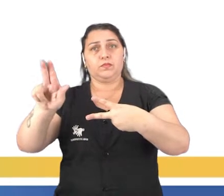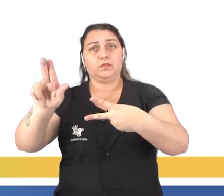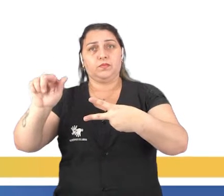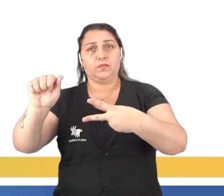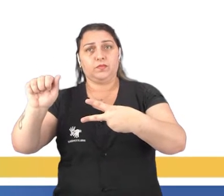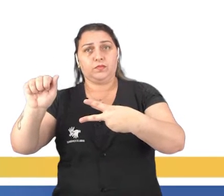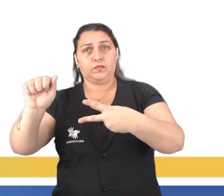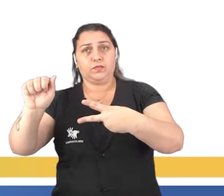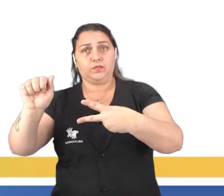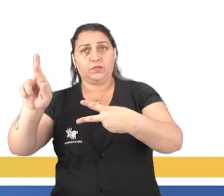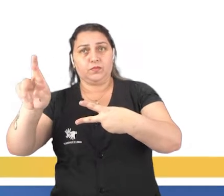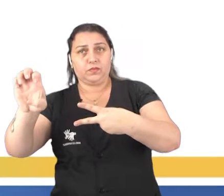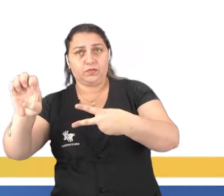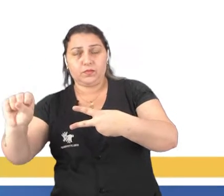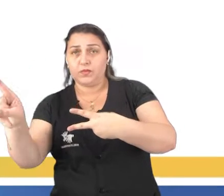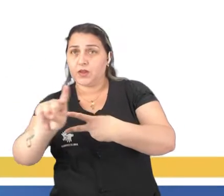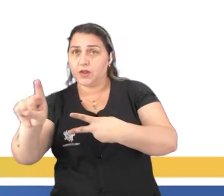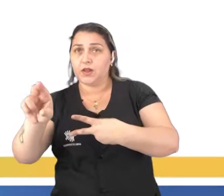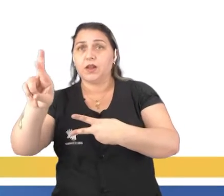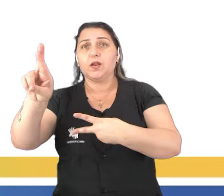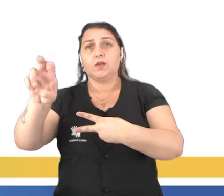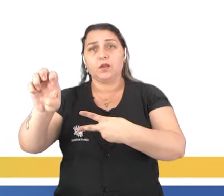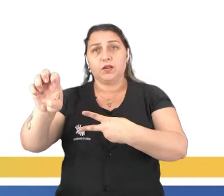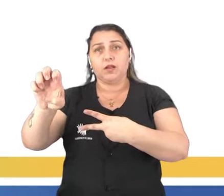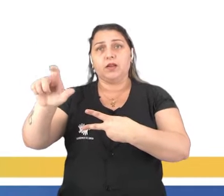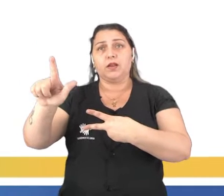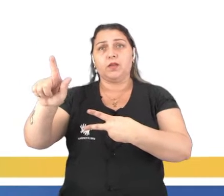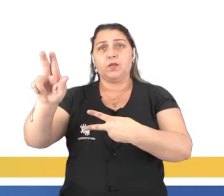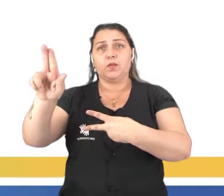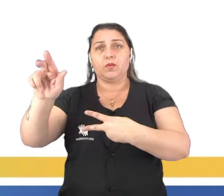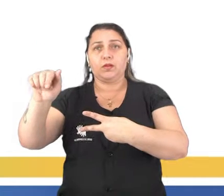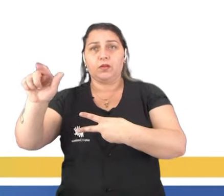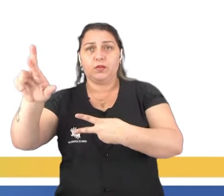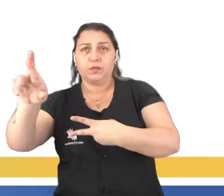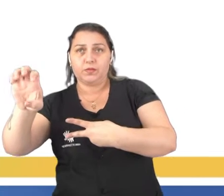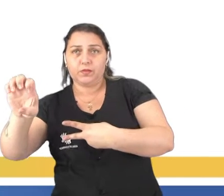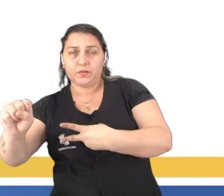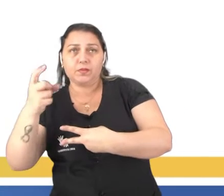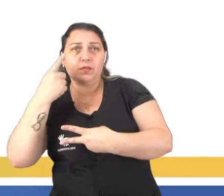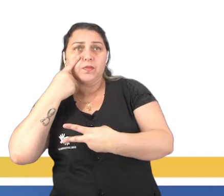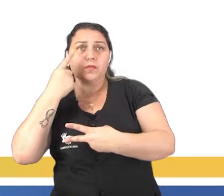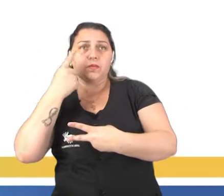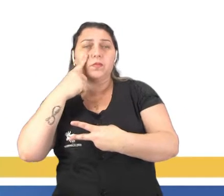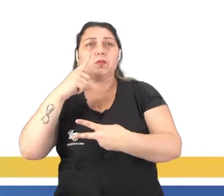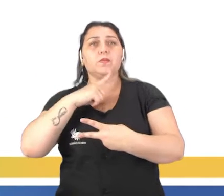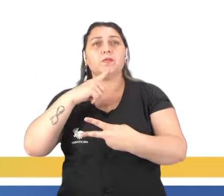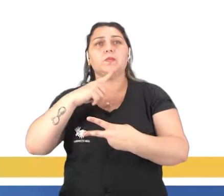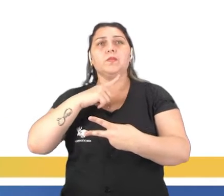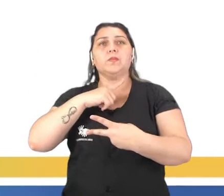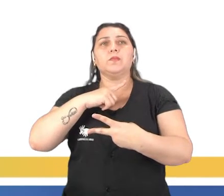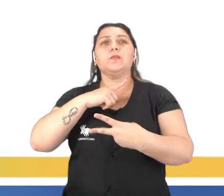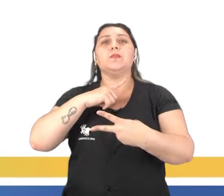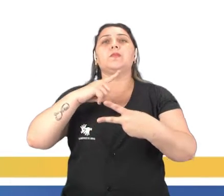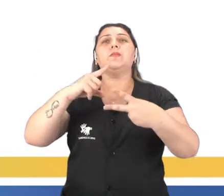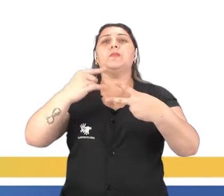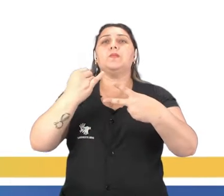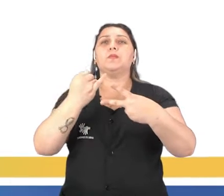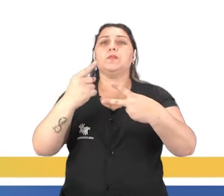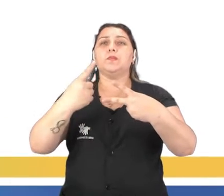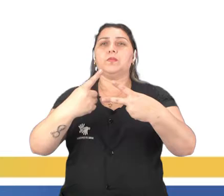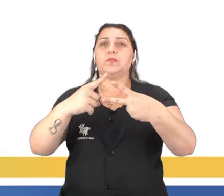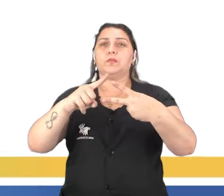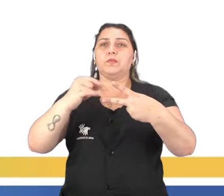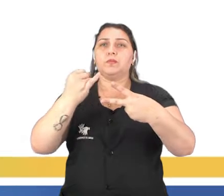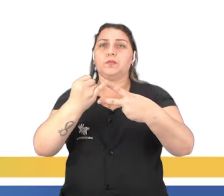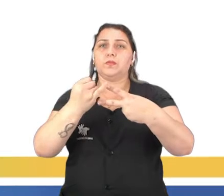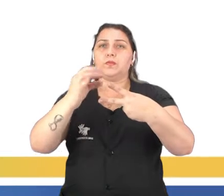de irregulares, né? Então vamos observar aí os polígonos que aparecem. Observe que aí nós temos um polígono regular e um polígono